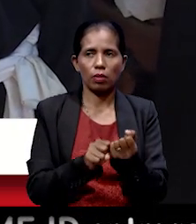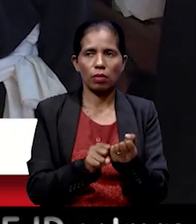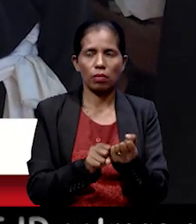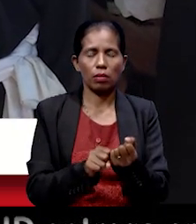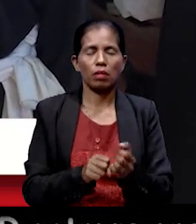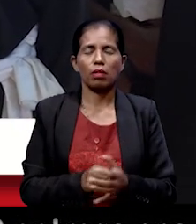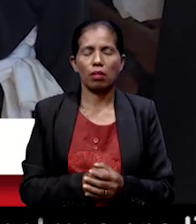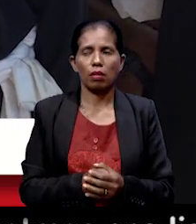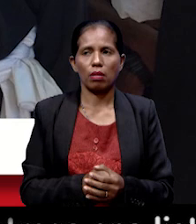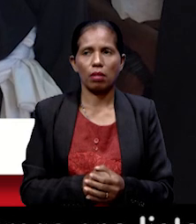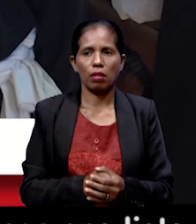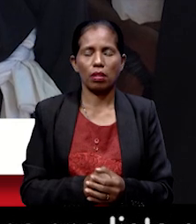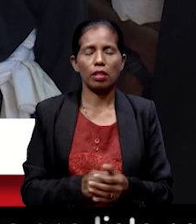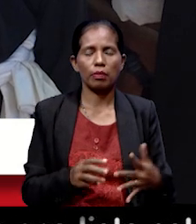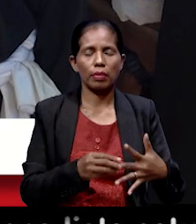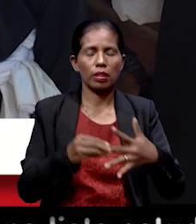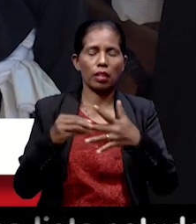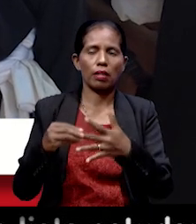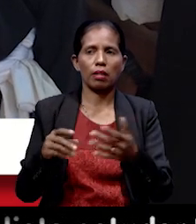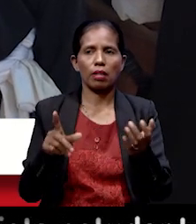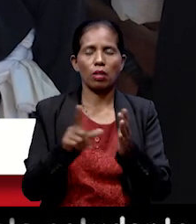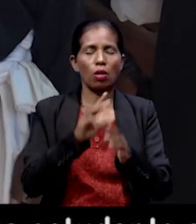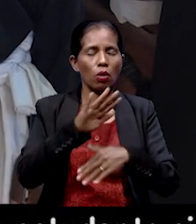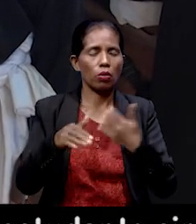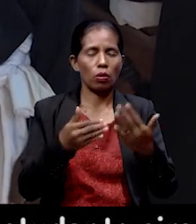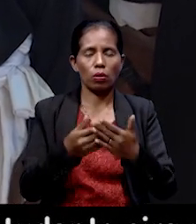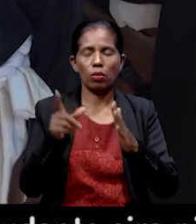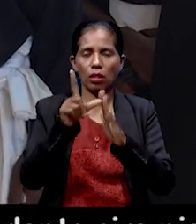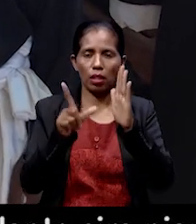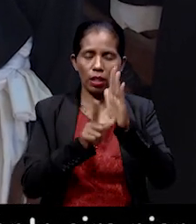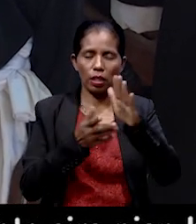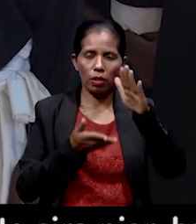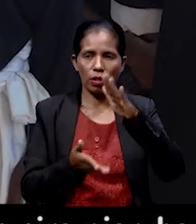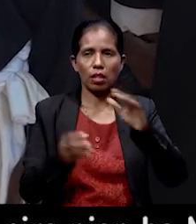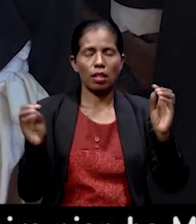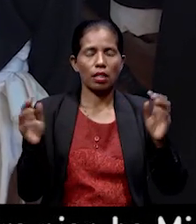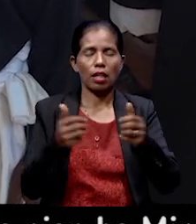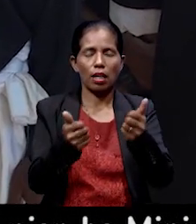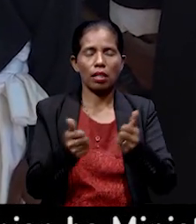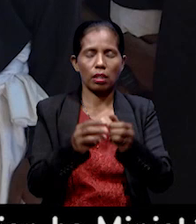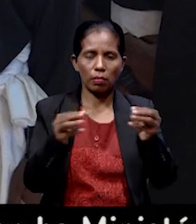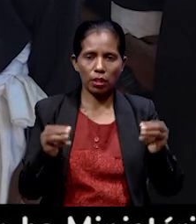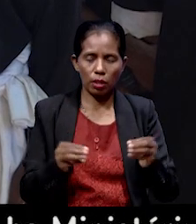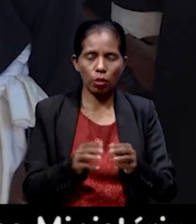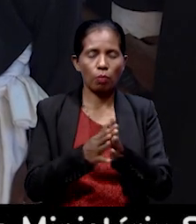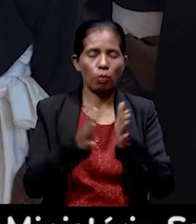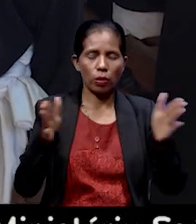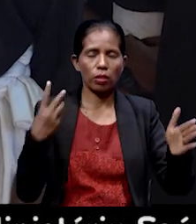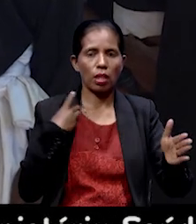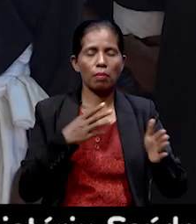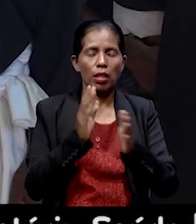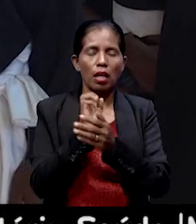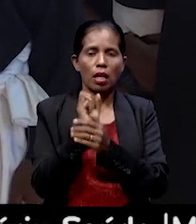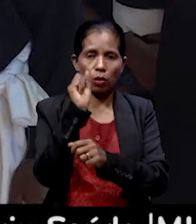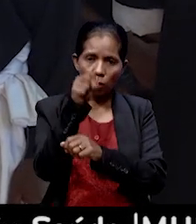Liliu, e a raída, Hototu, lei em Ocos, lá em Arte Marcial, mas botou na saúde, também, Ami a Grupo, a decisão do